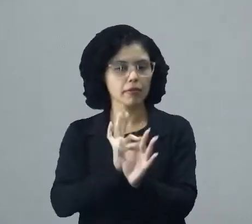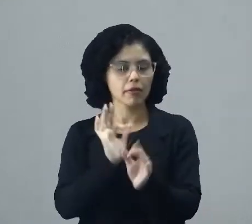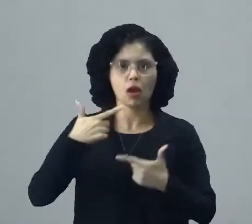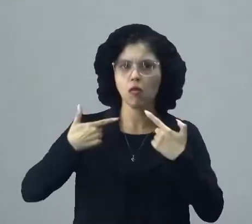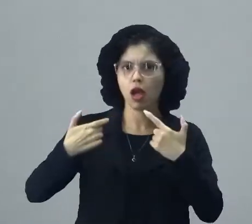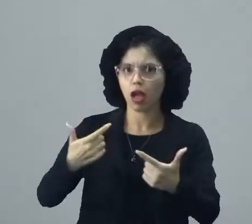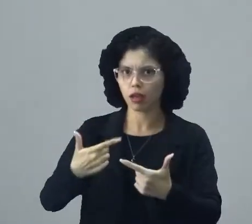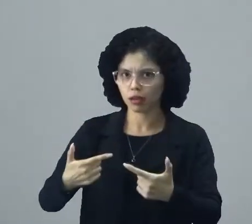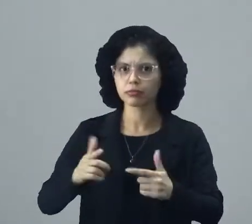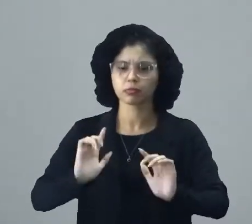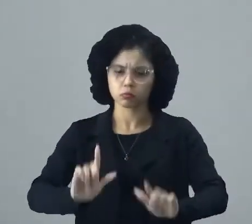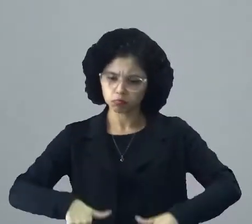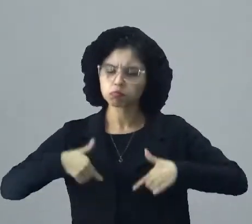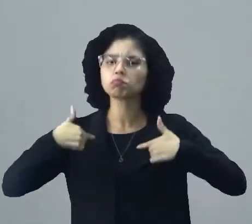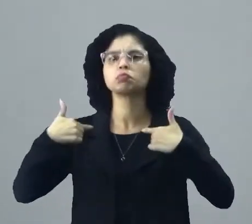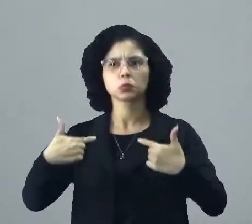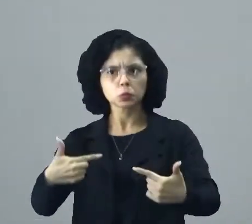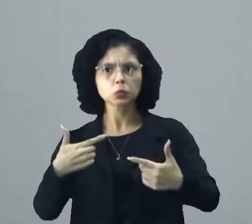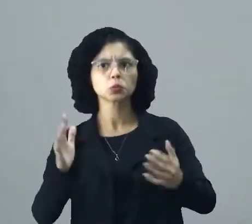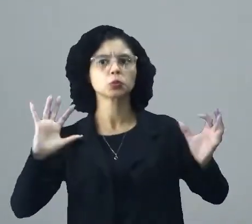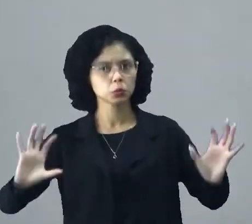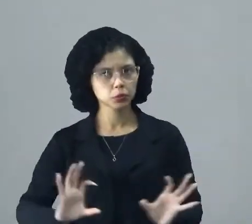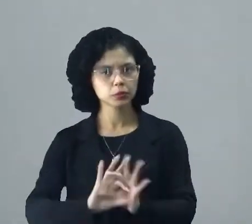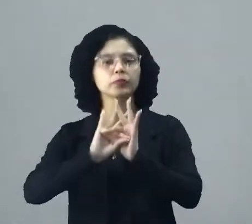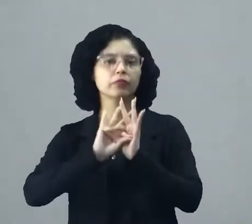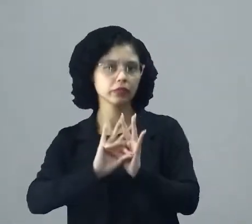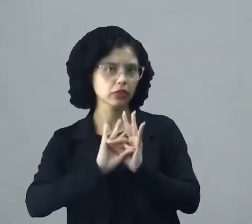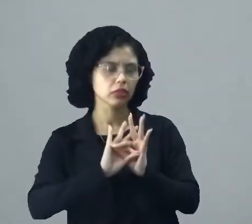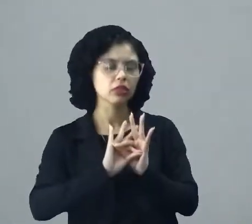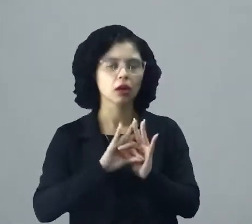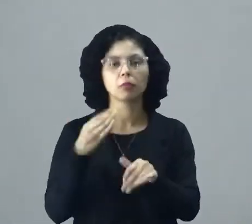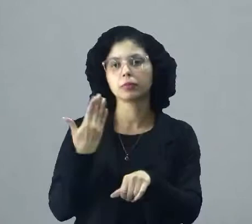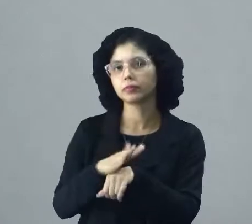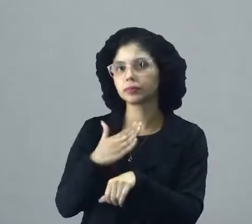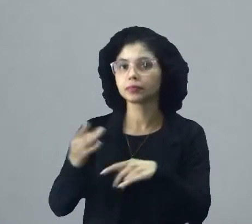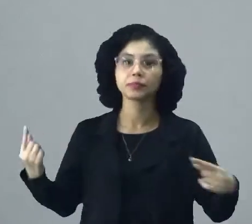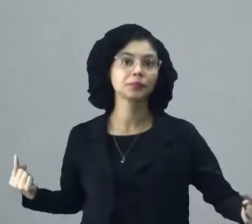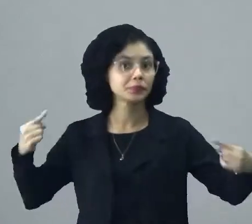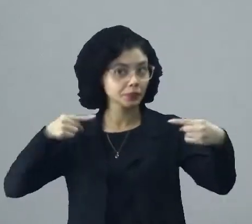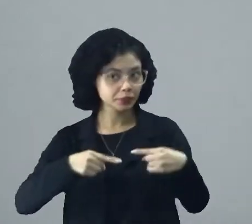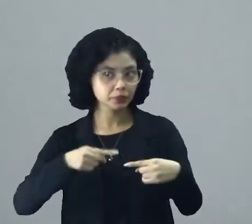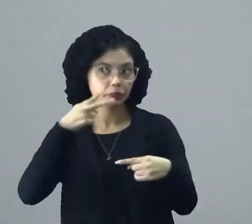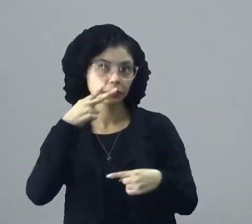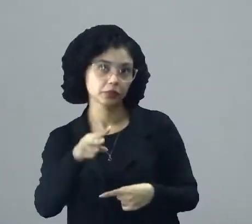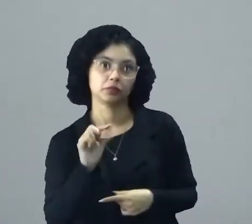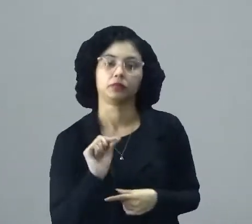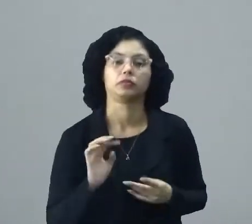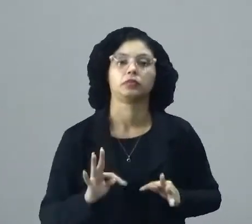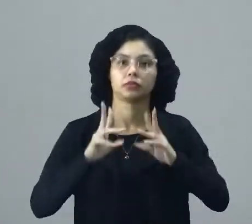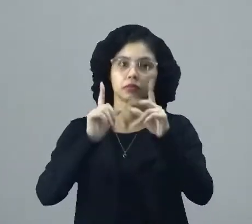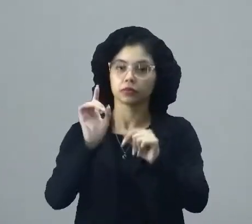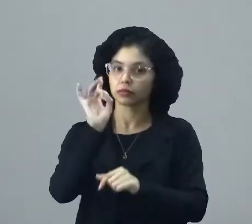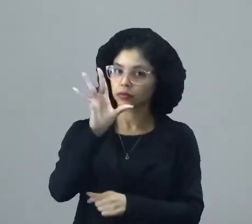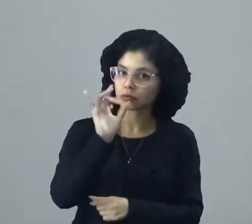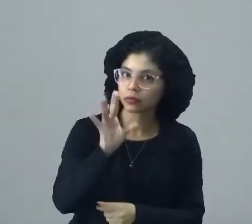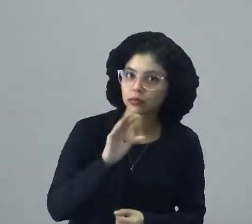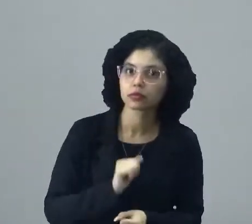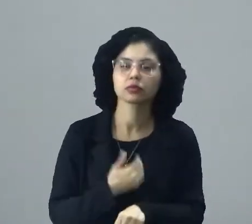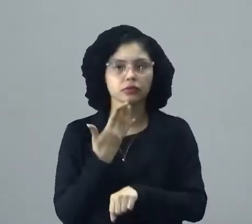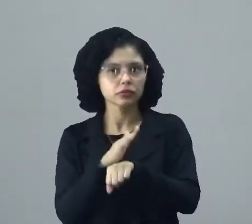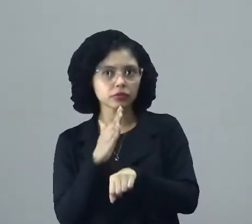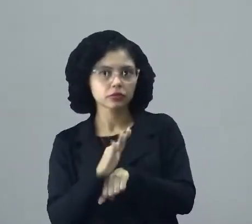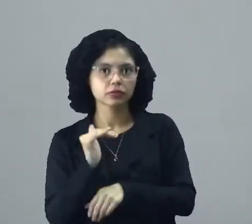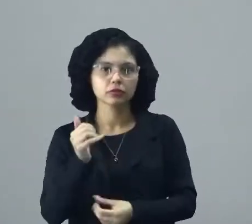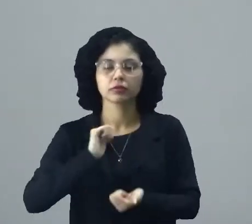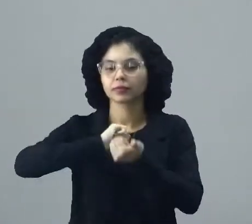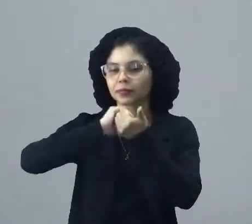guerra. Depois a gente consegue associar ela a uma prática de competição. Então vejam que tudo era apenas uma atividade que foi